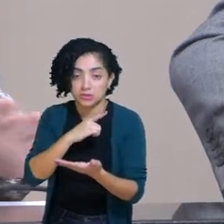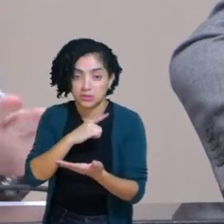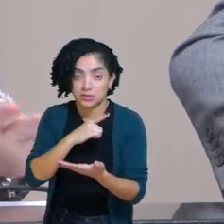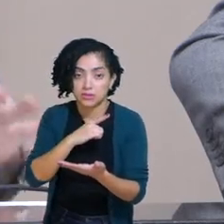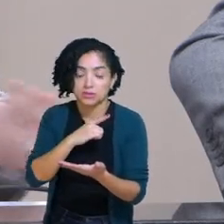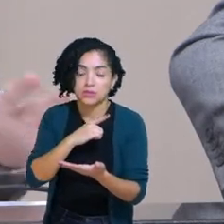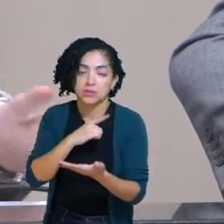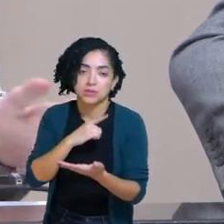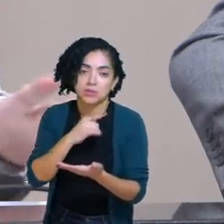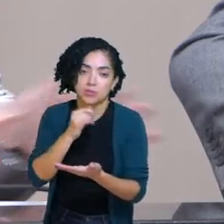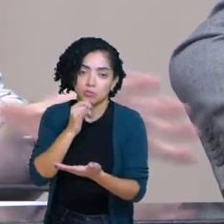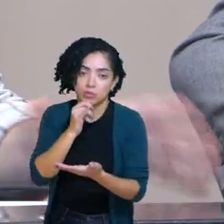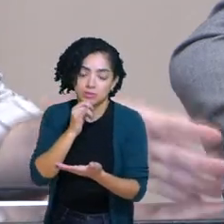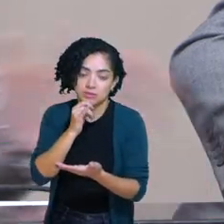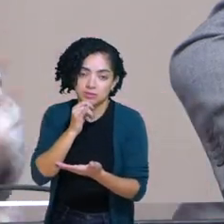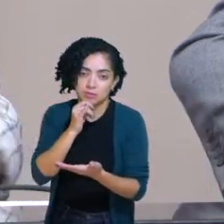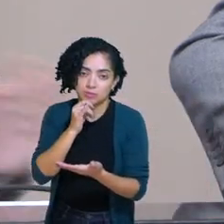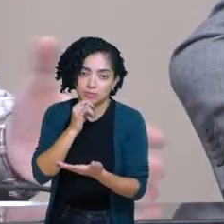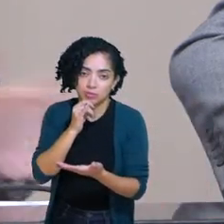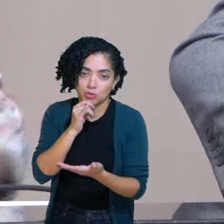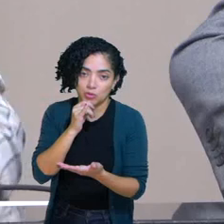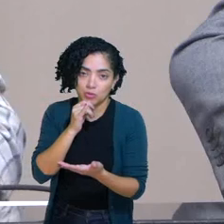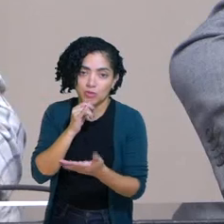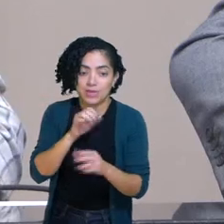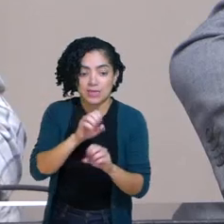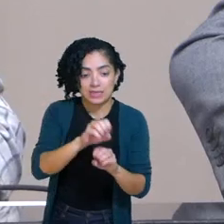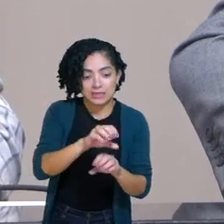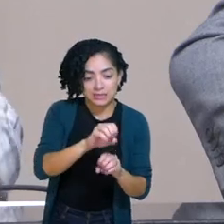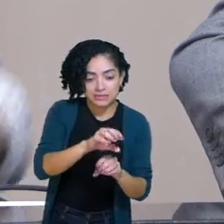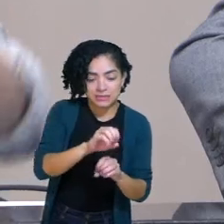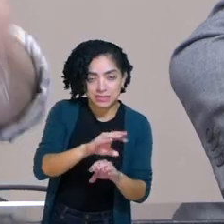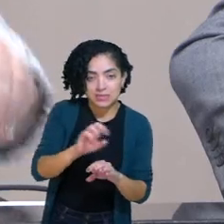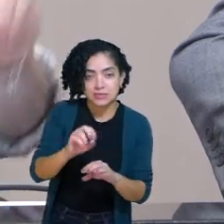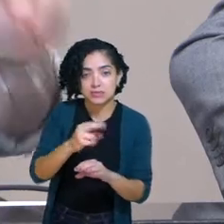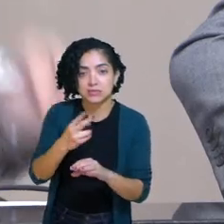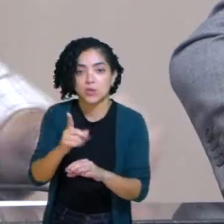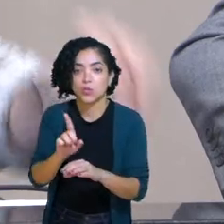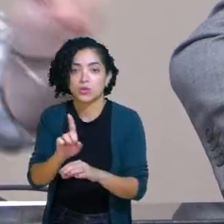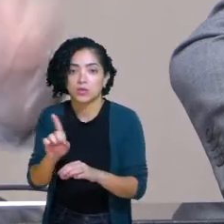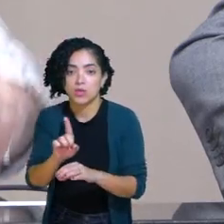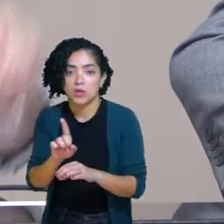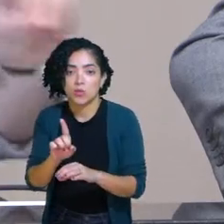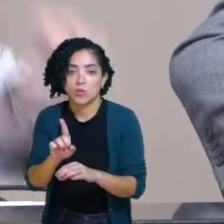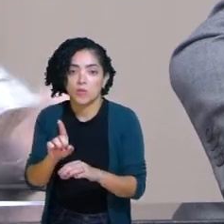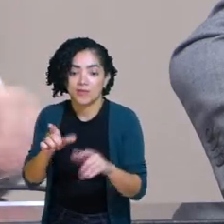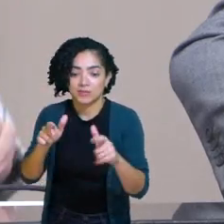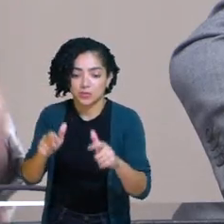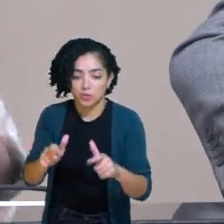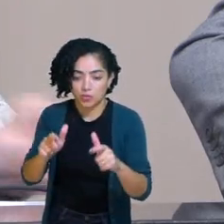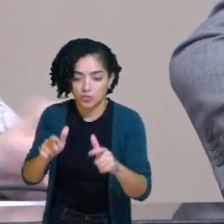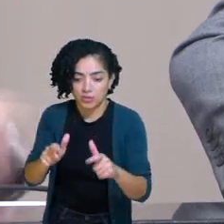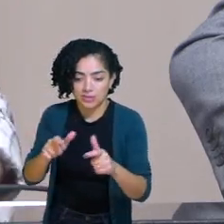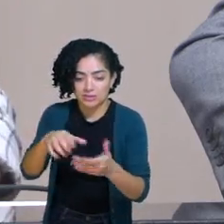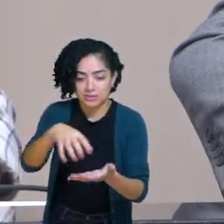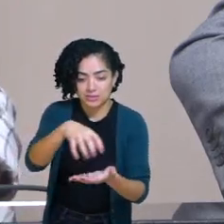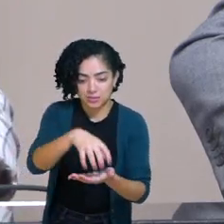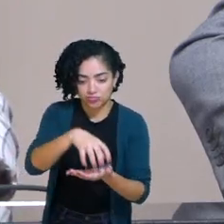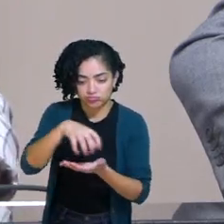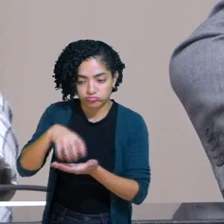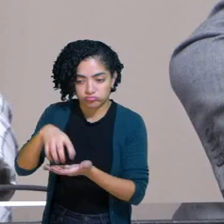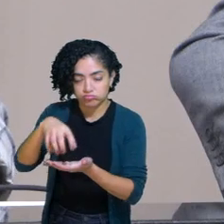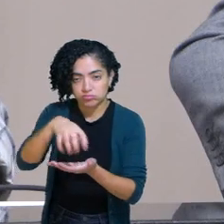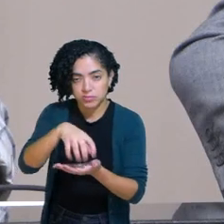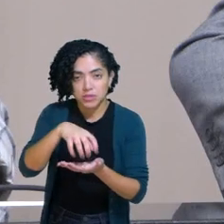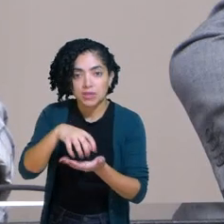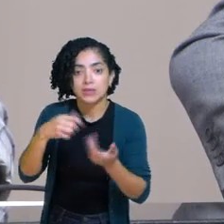a polêmica Licença ou não para o estudo mas a localização destes polos também é um ponto que a